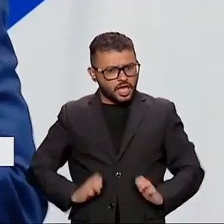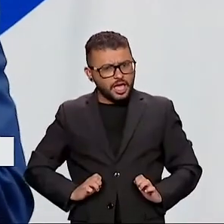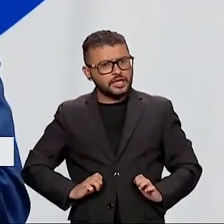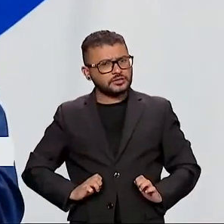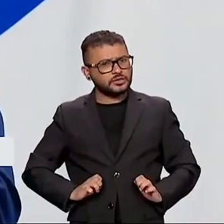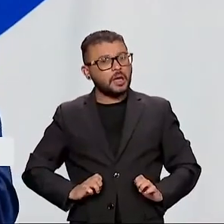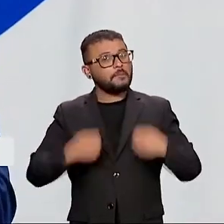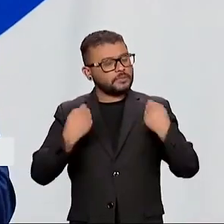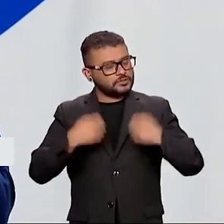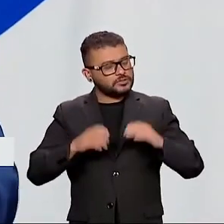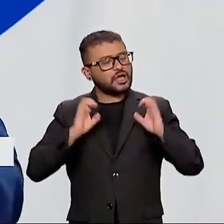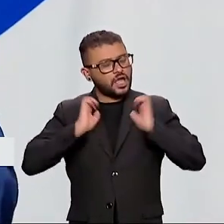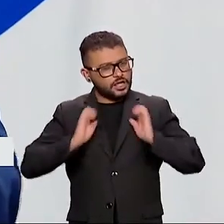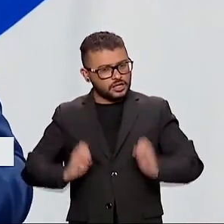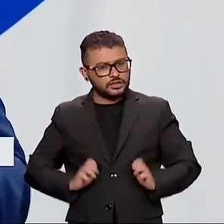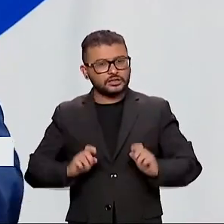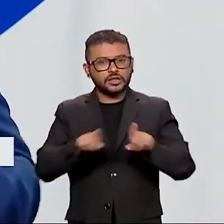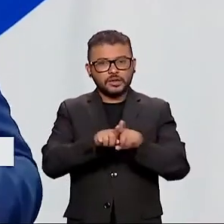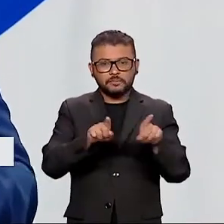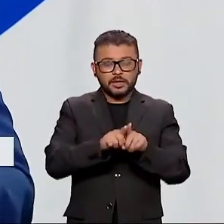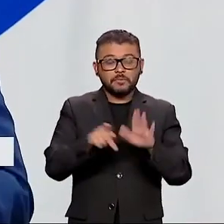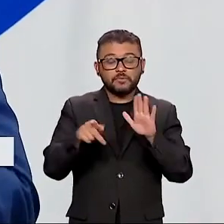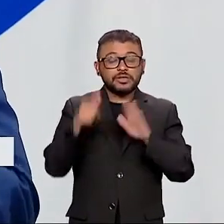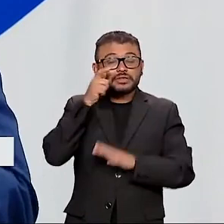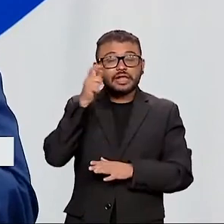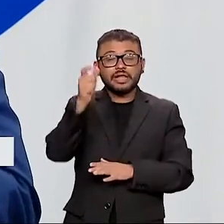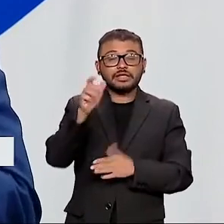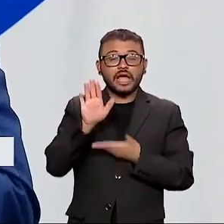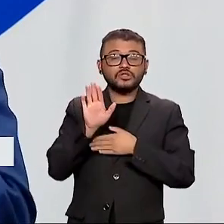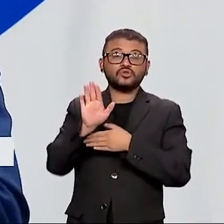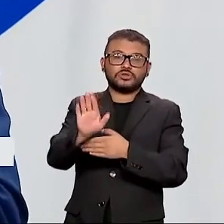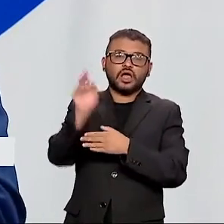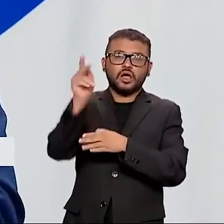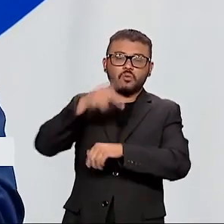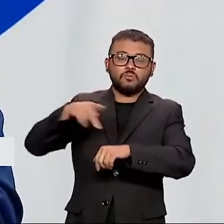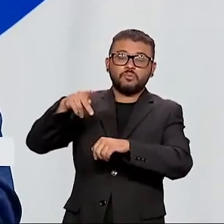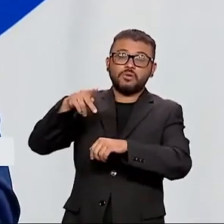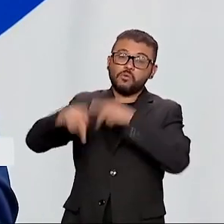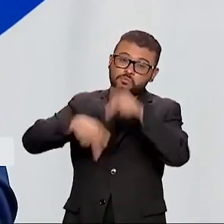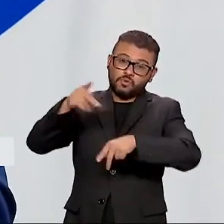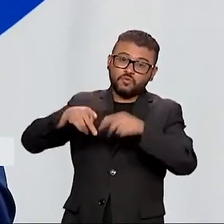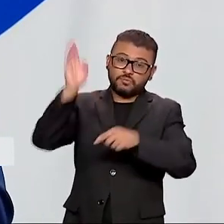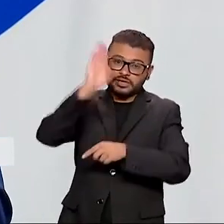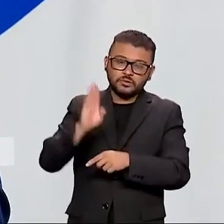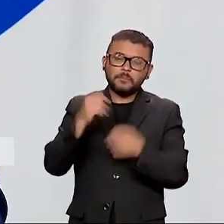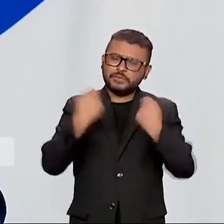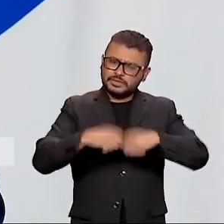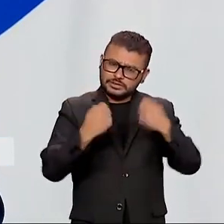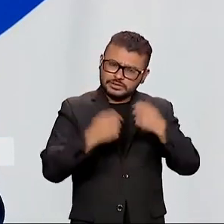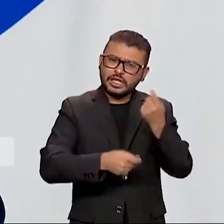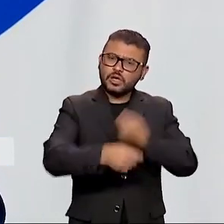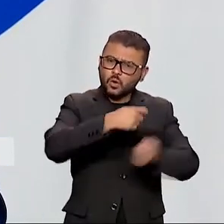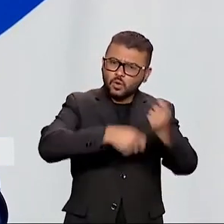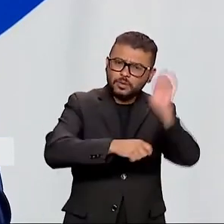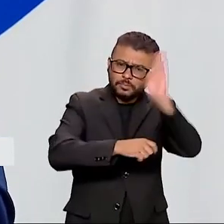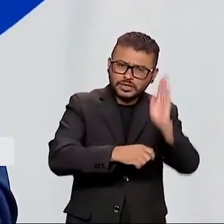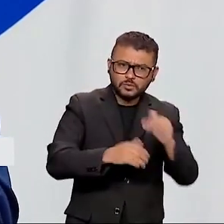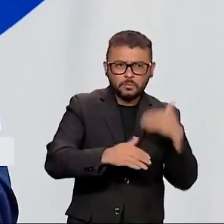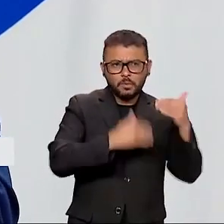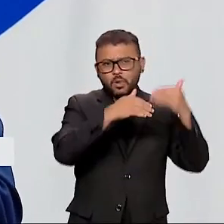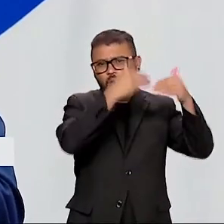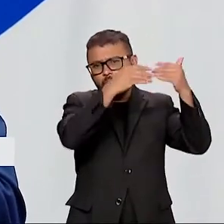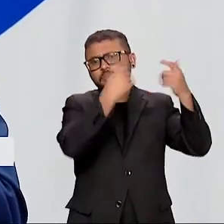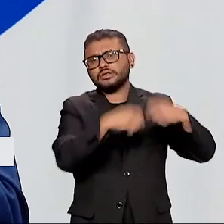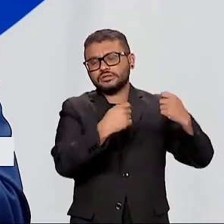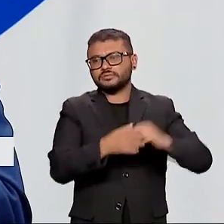possível, com o interesse que é inerente ao povo brasileiro, porque nós precisamos fazer a economia brasileira crescer. É isso.